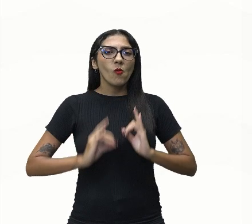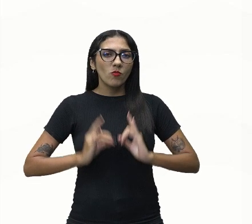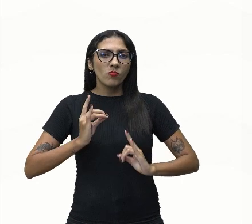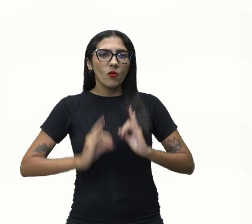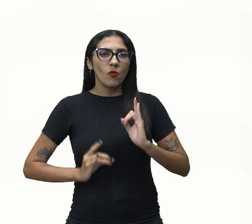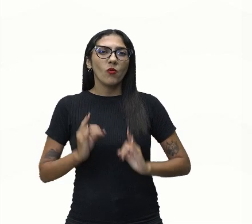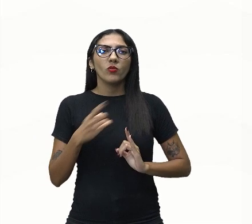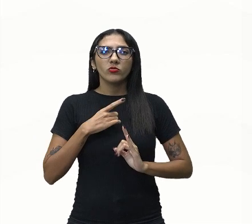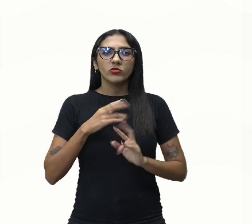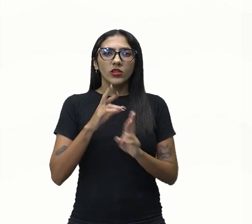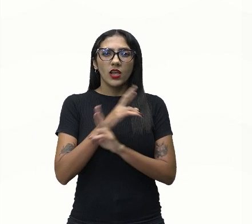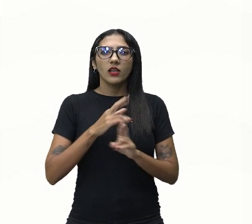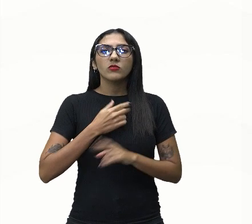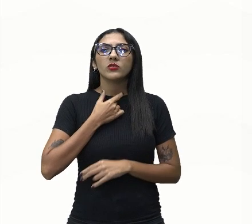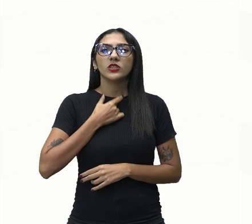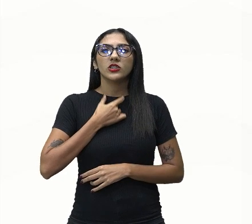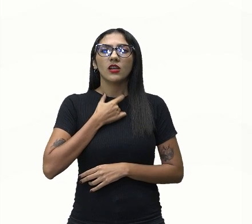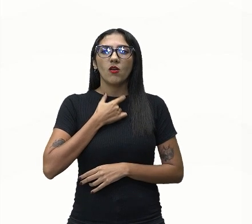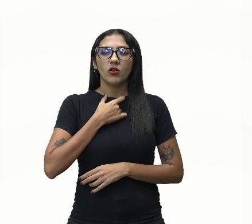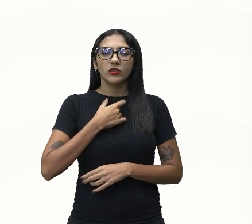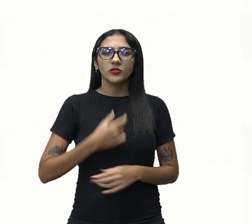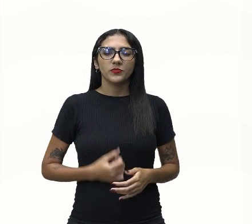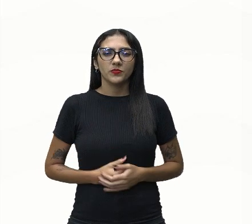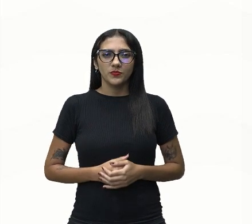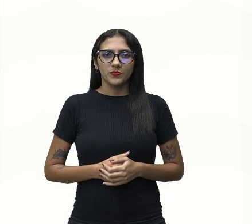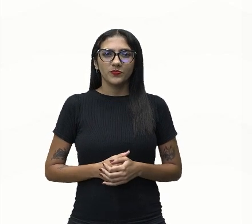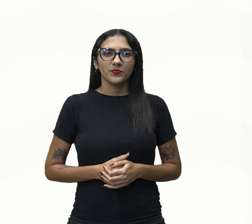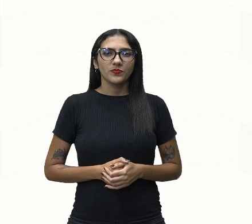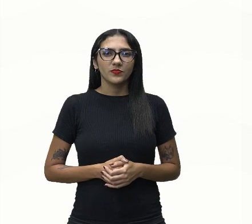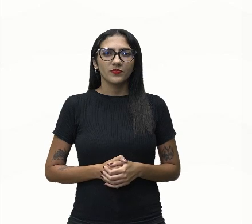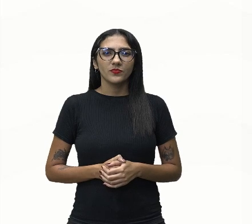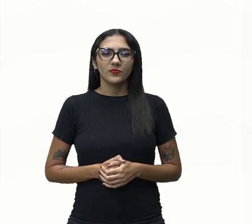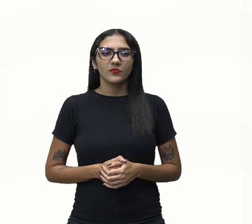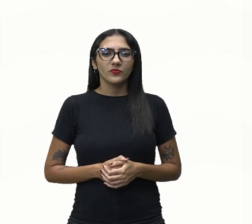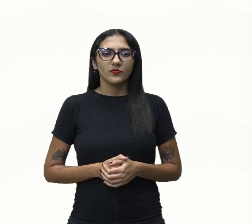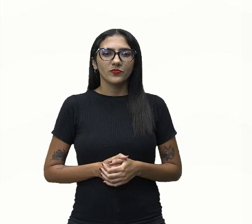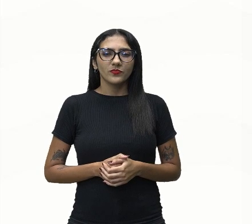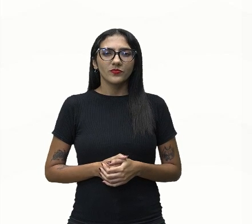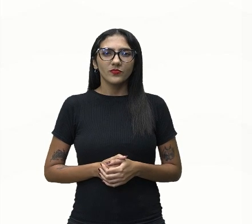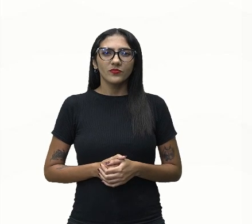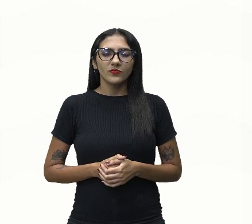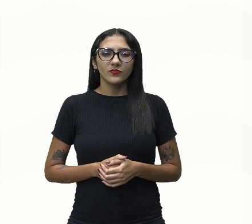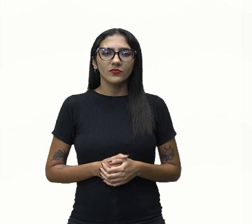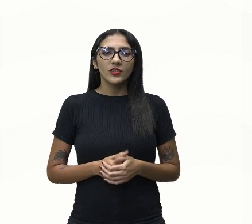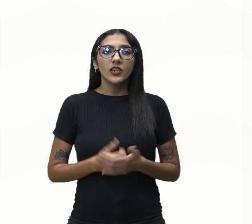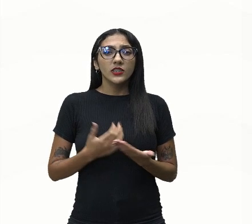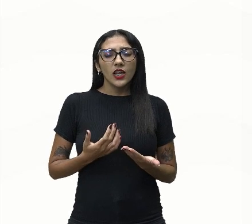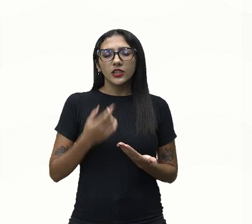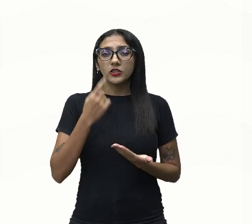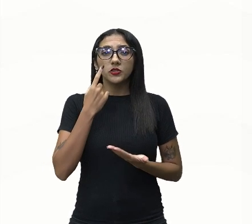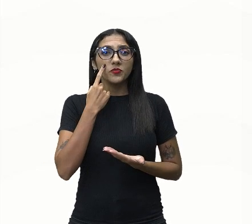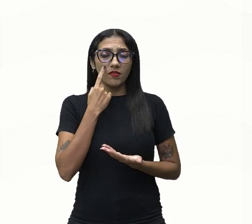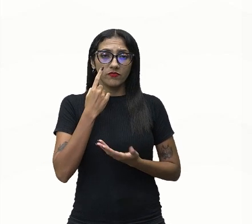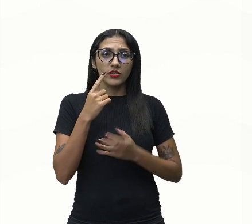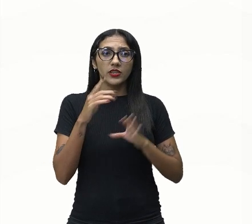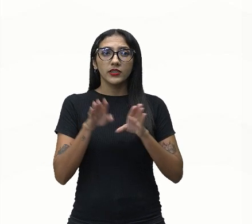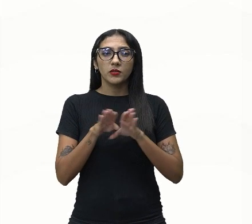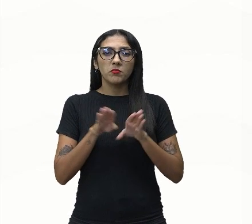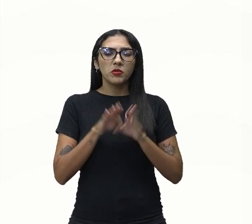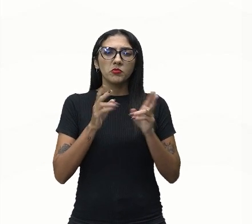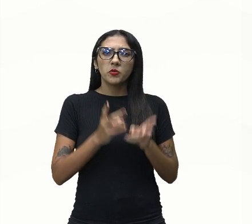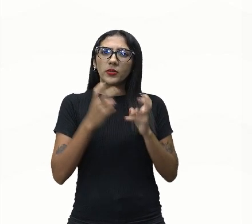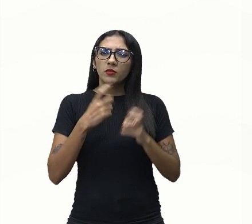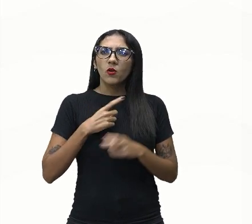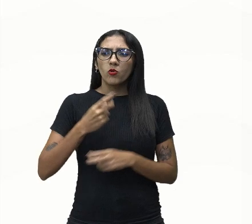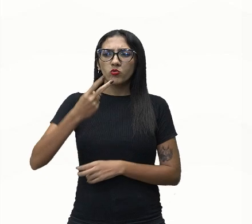parte da tireoide. E aí a gente vai observar, né, além da tireoide, a gente observou aí